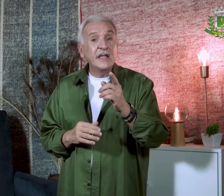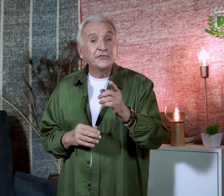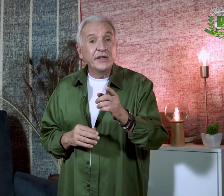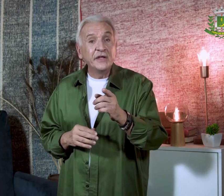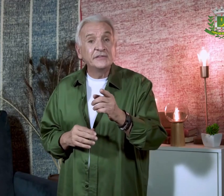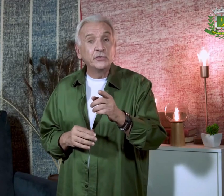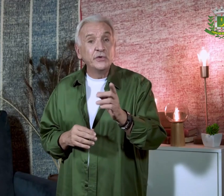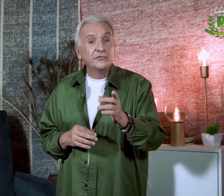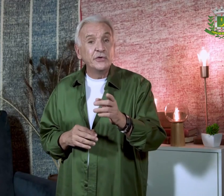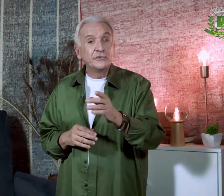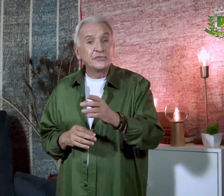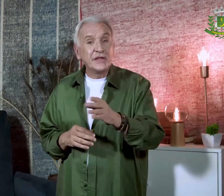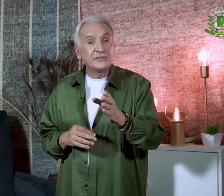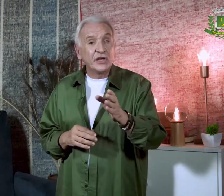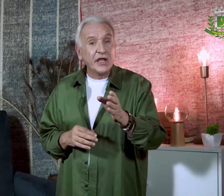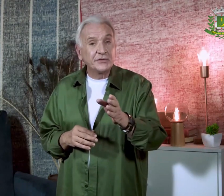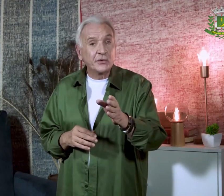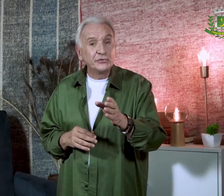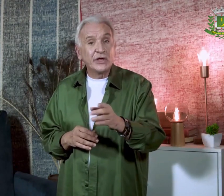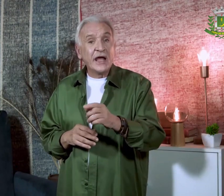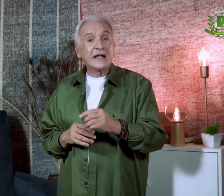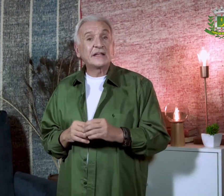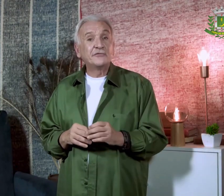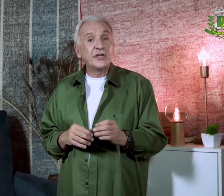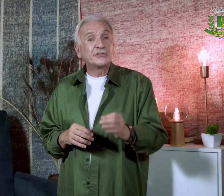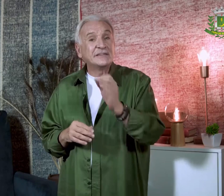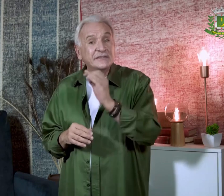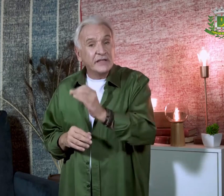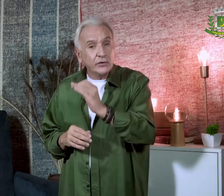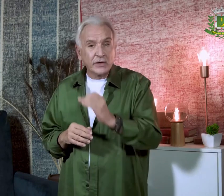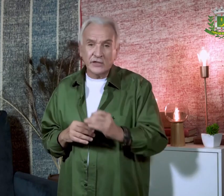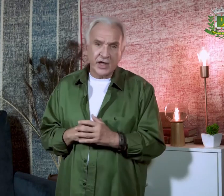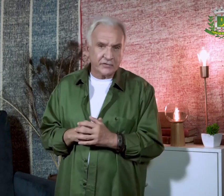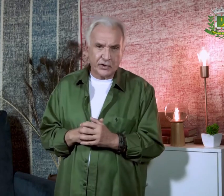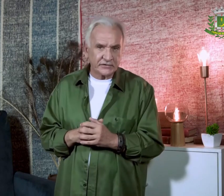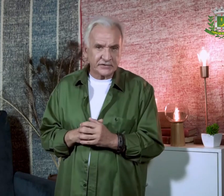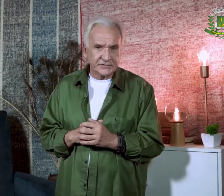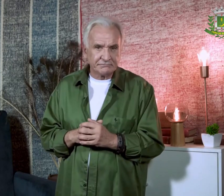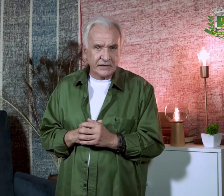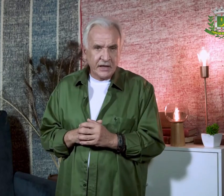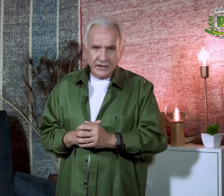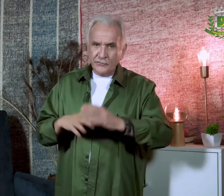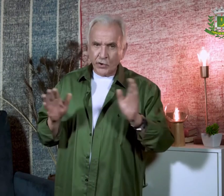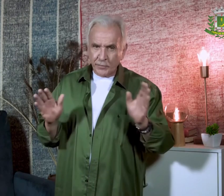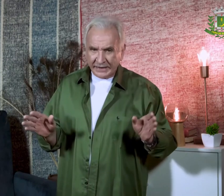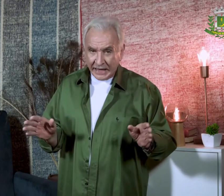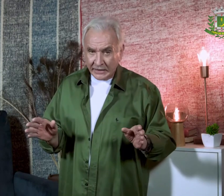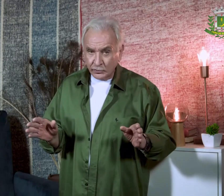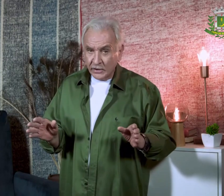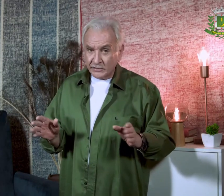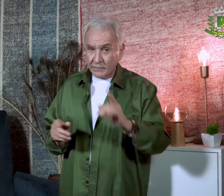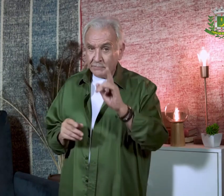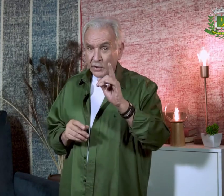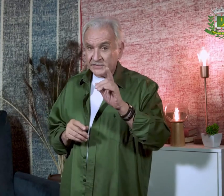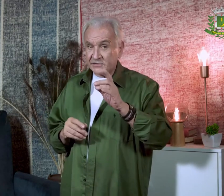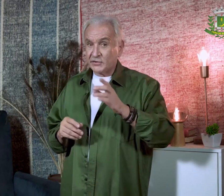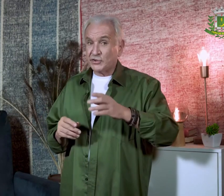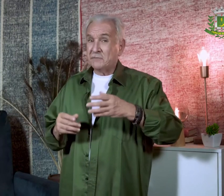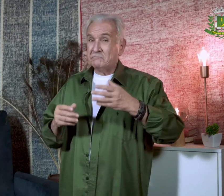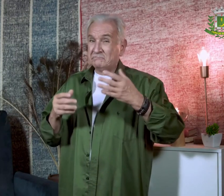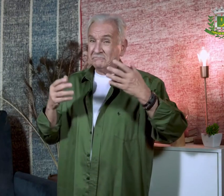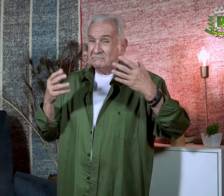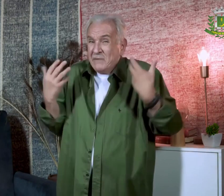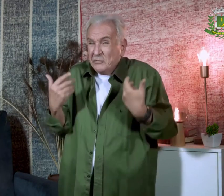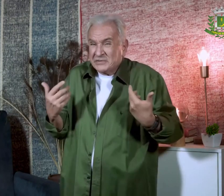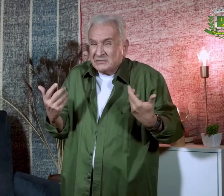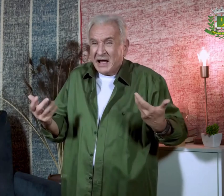e interferência no envio de sinais elétricos através das células nervosas. Quem for picado também pode se